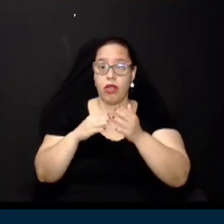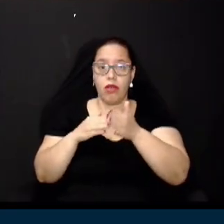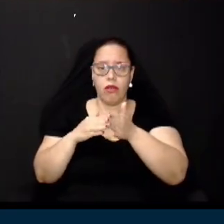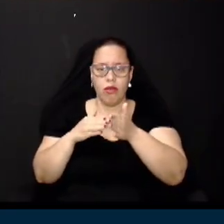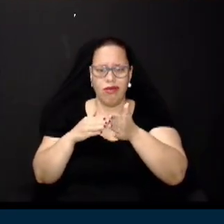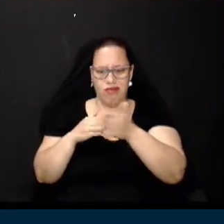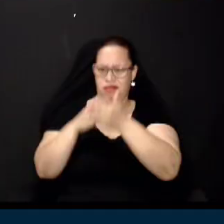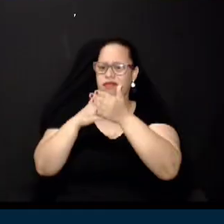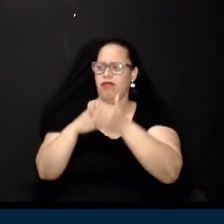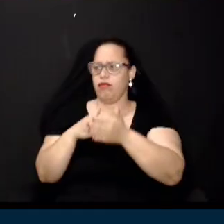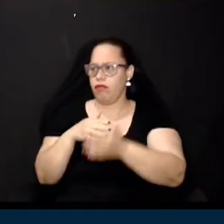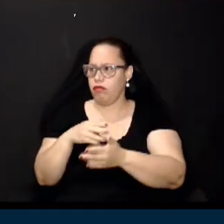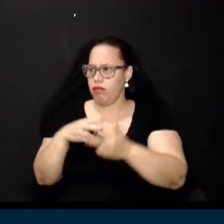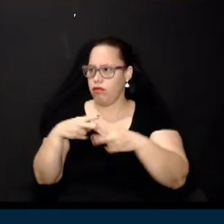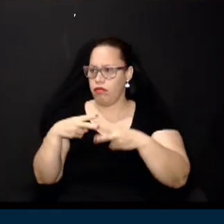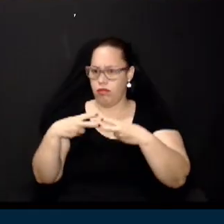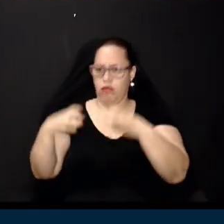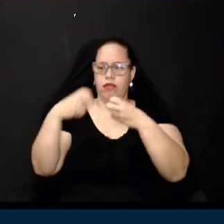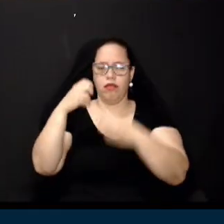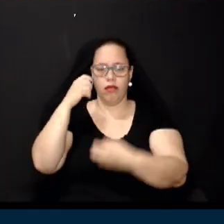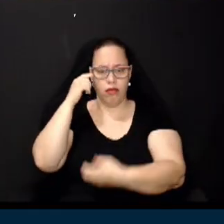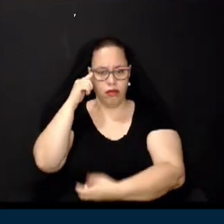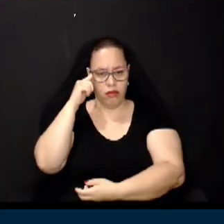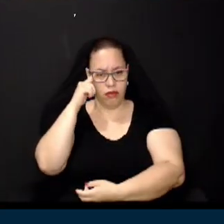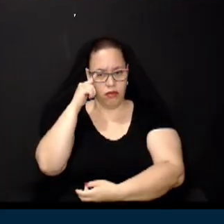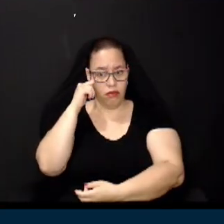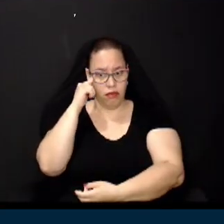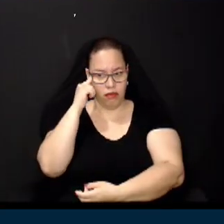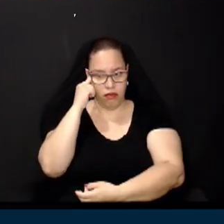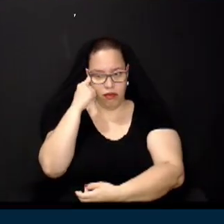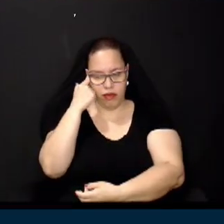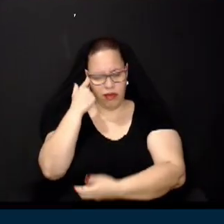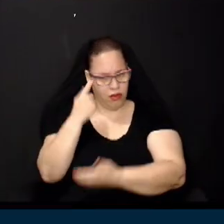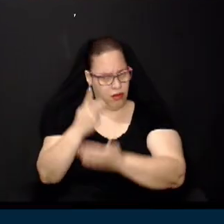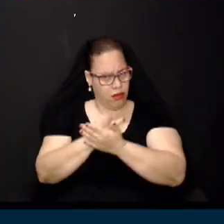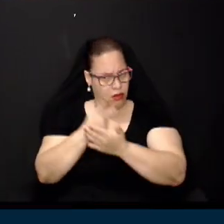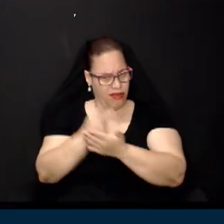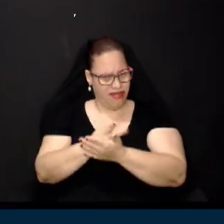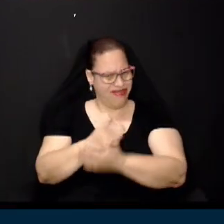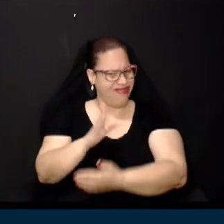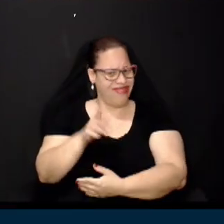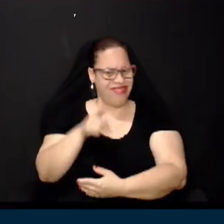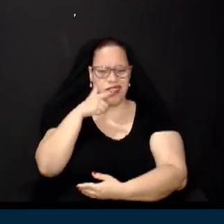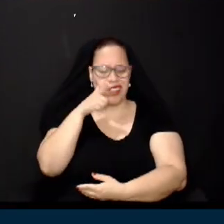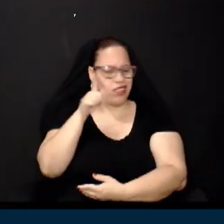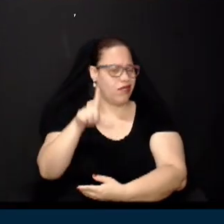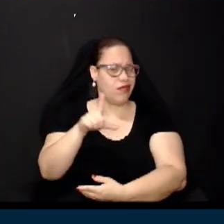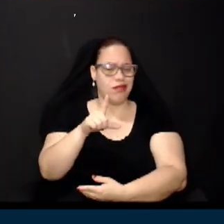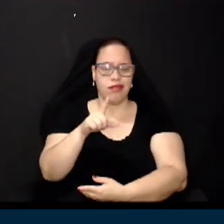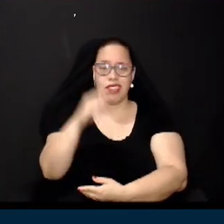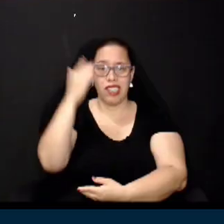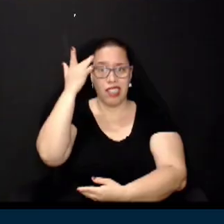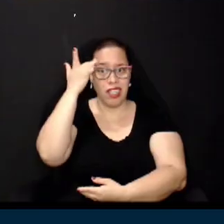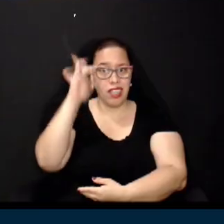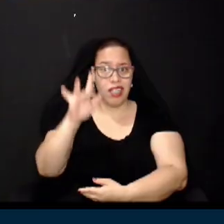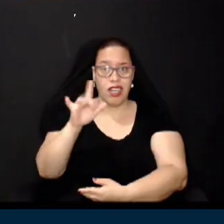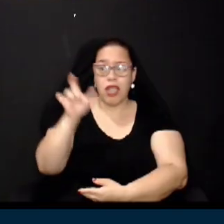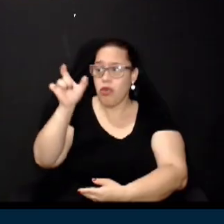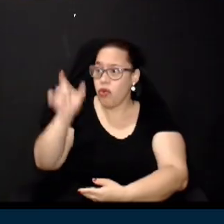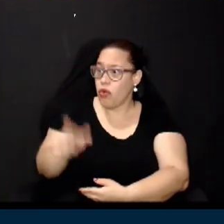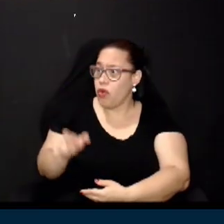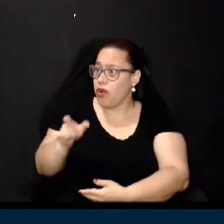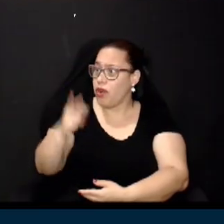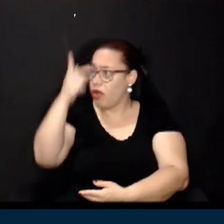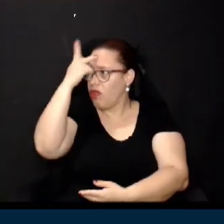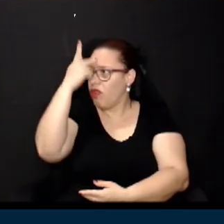você percebe que você vê que tem alguma coisa errada, você já não consegue mais saber quem você é. E aí você